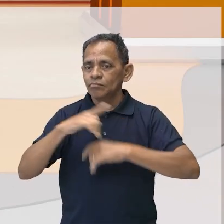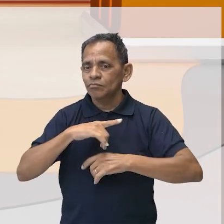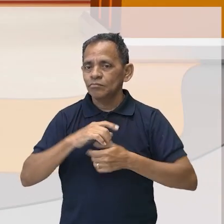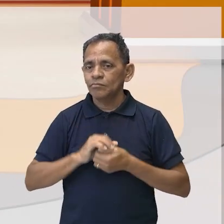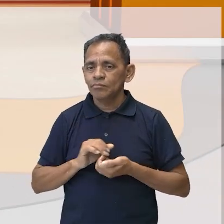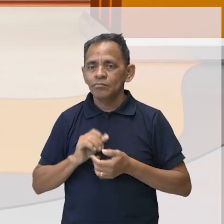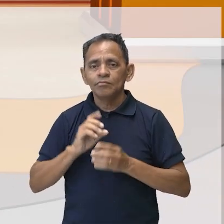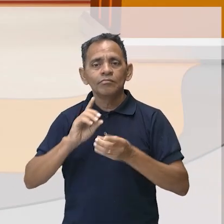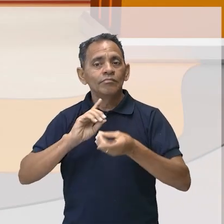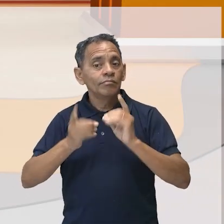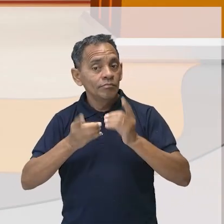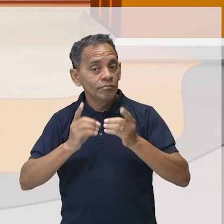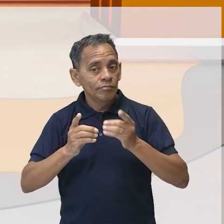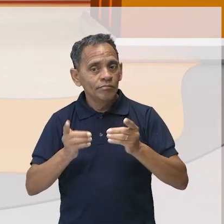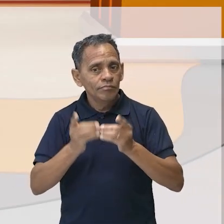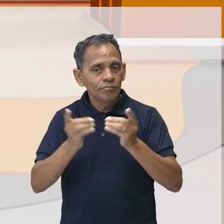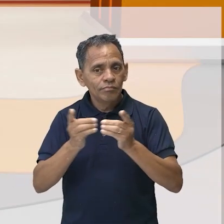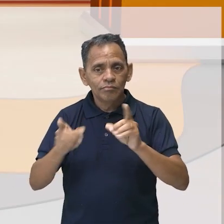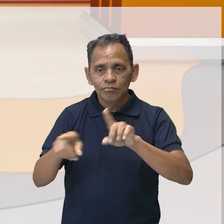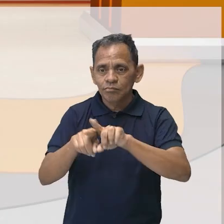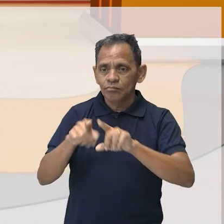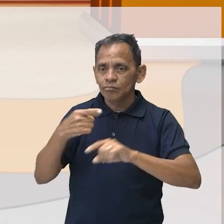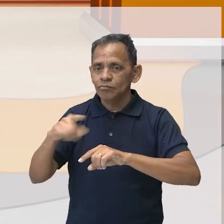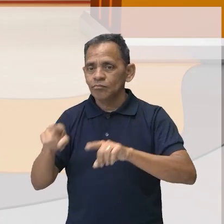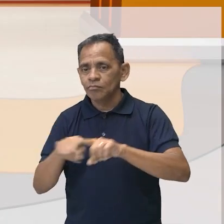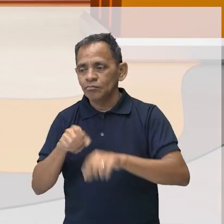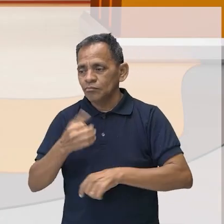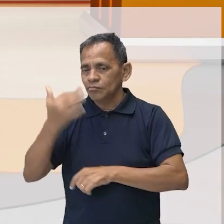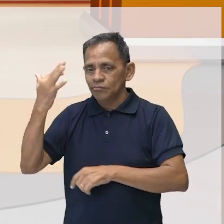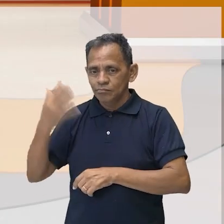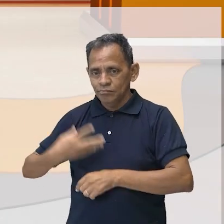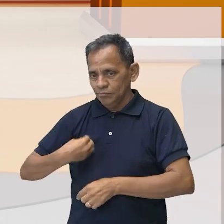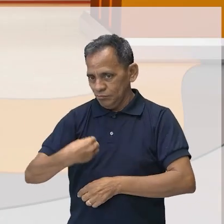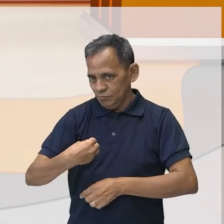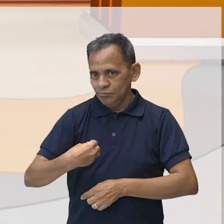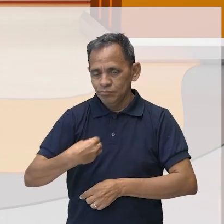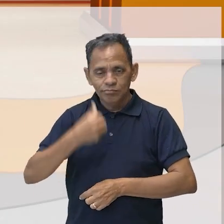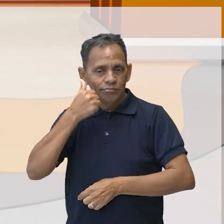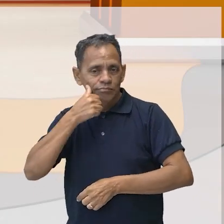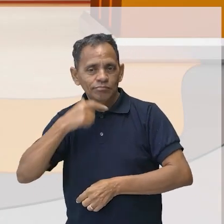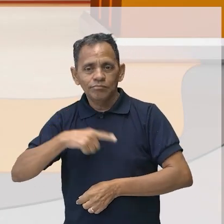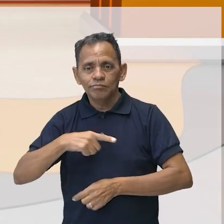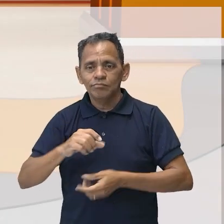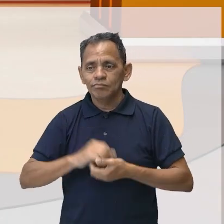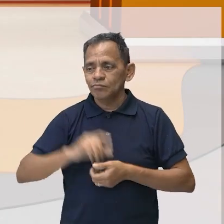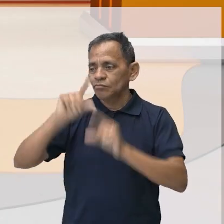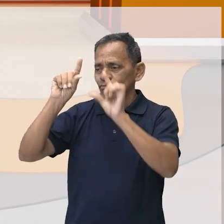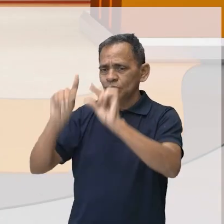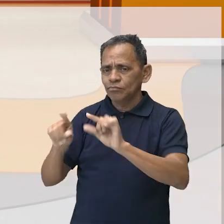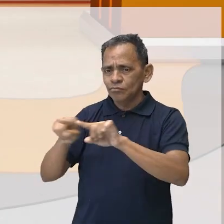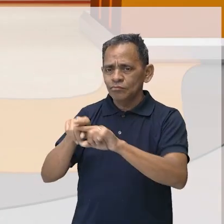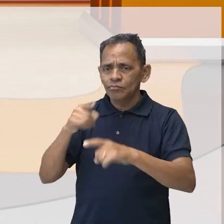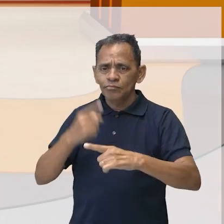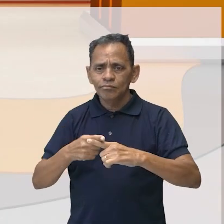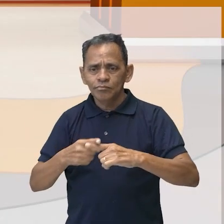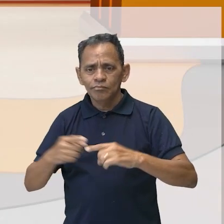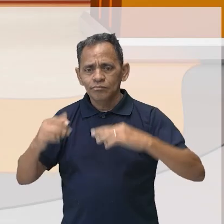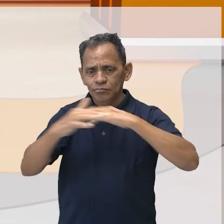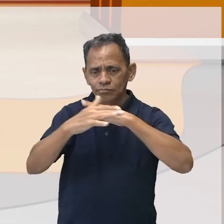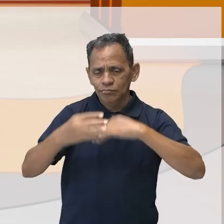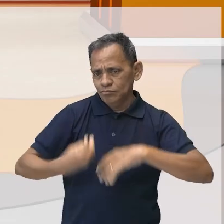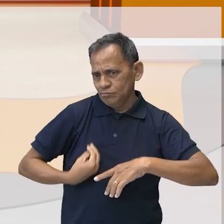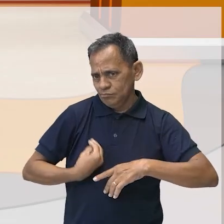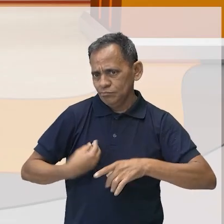outra dinâmica. Um exemplo, a quantidade de filhos que uma mulher tem diminuiu bastante, porque ela passou a morar na cidade, morando na cidade